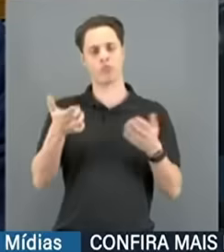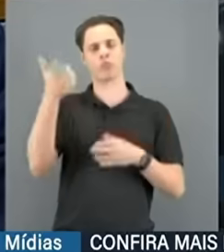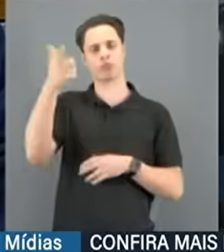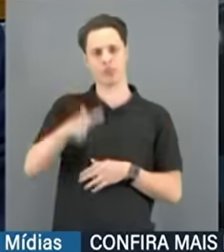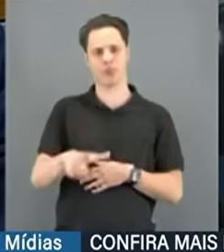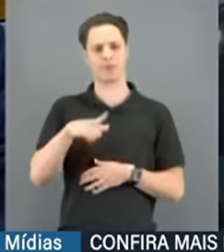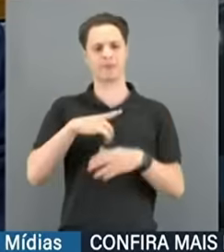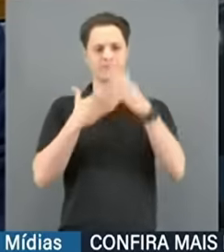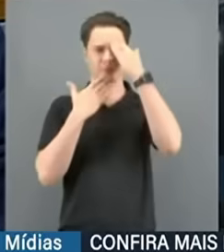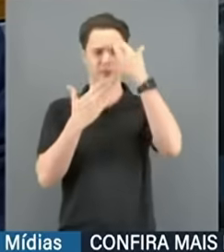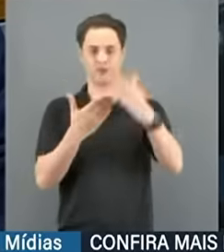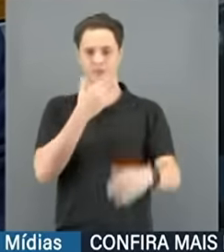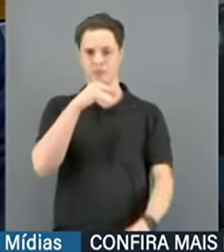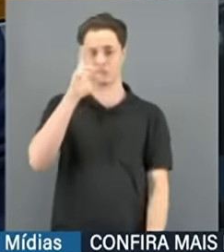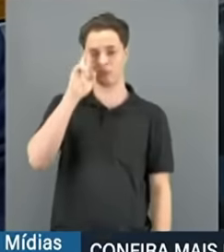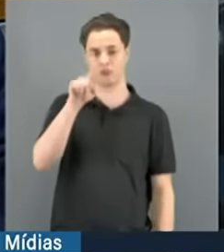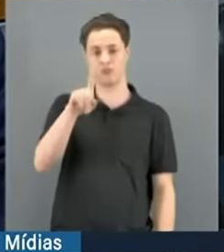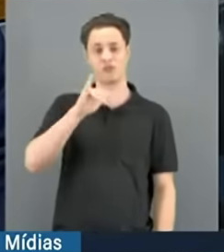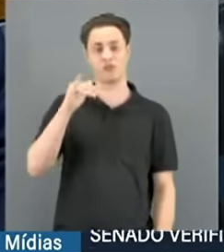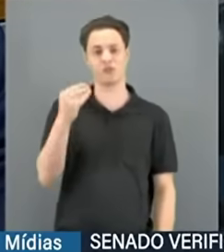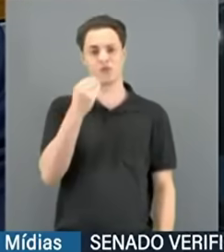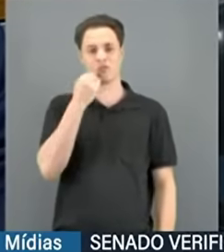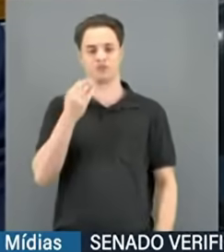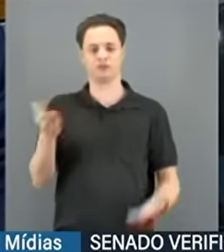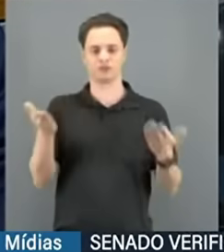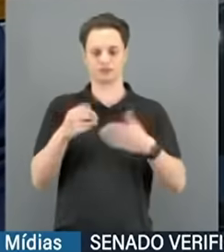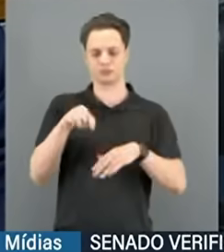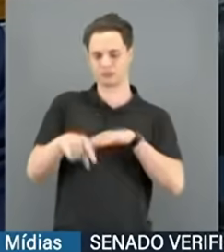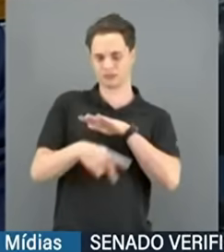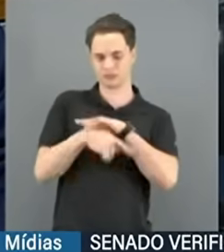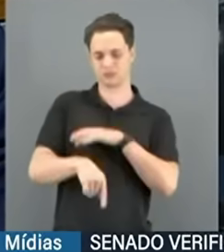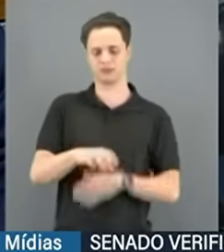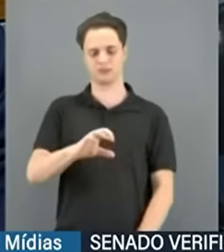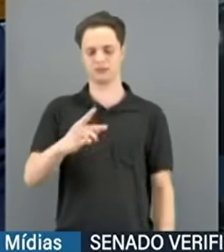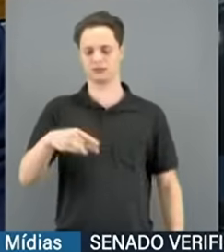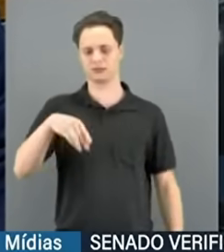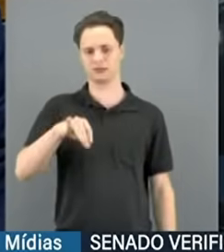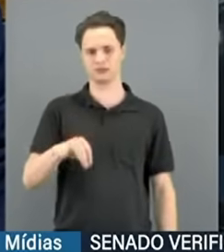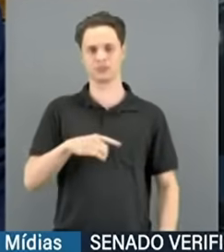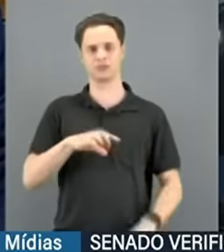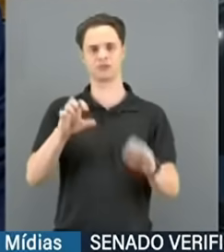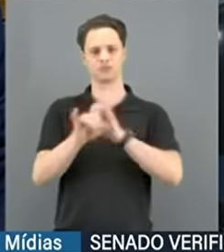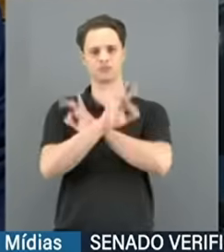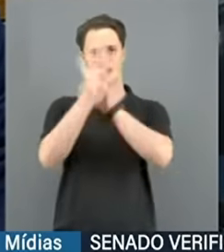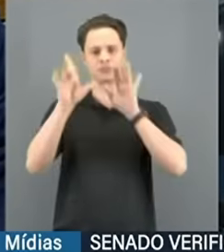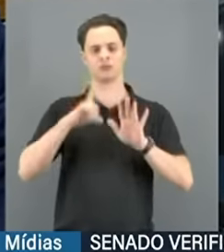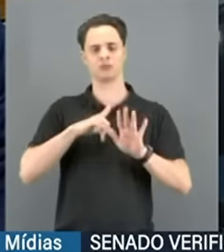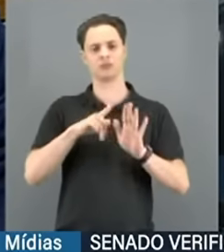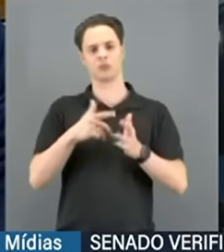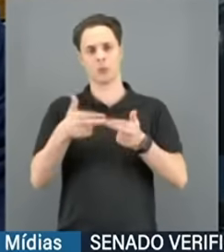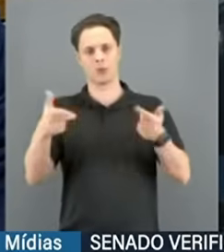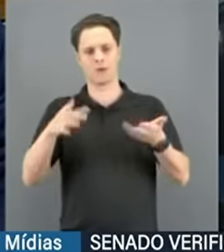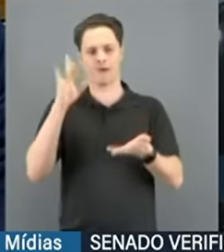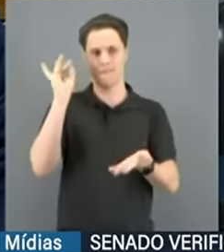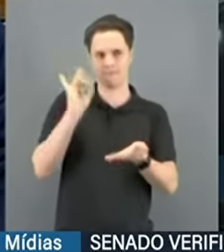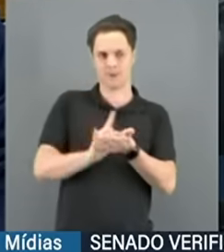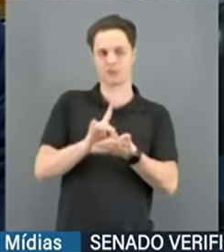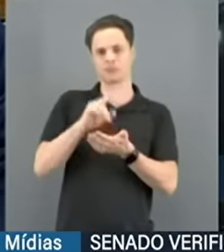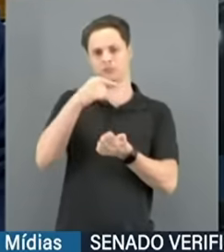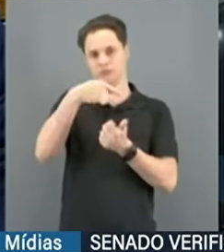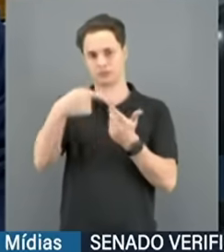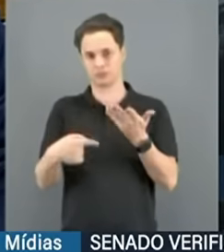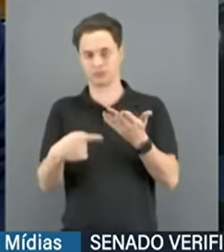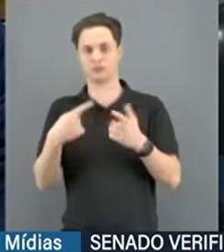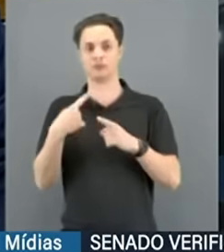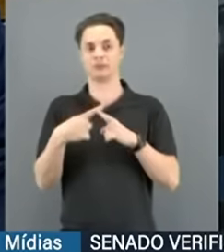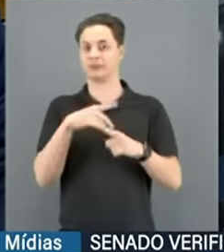mais uma vez agradecer ao senhor pela oportunidade de nessa CPMI, a gente trazer à luz esses fatos todos, porque isso não apareceria se